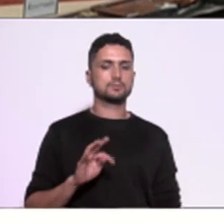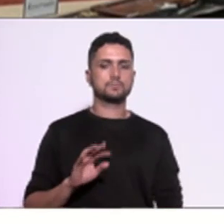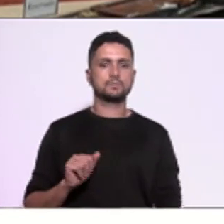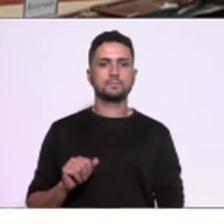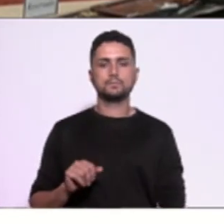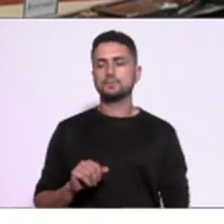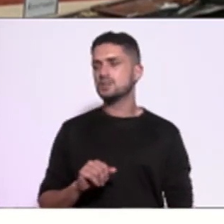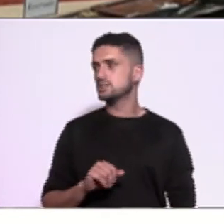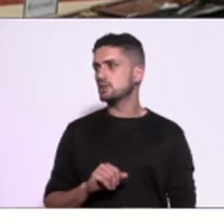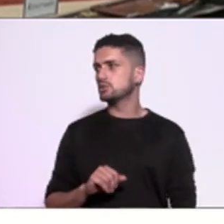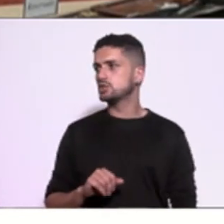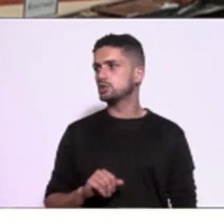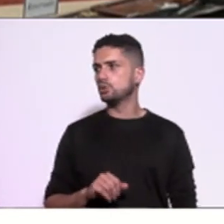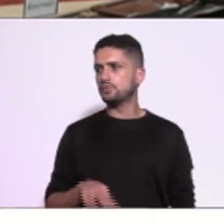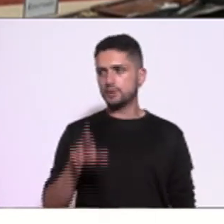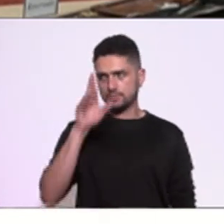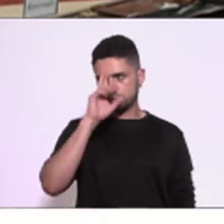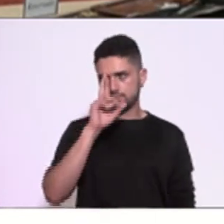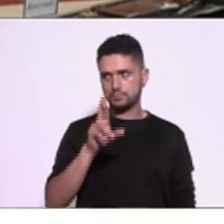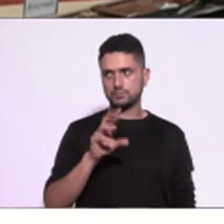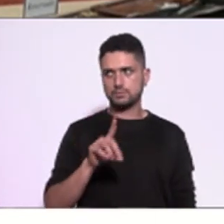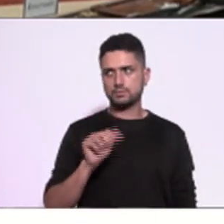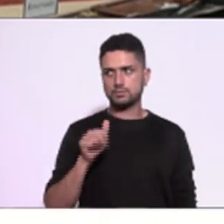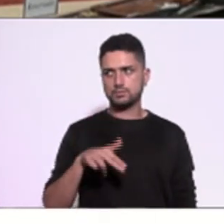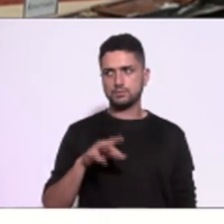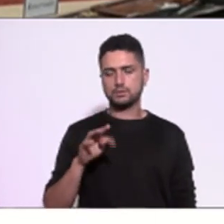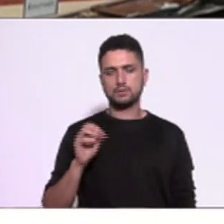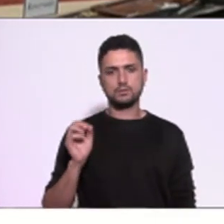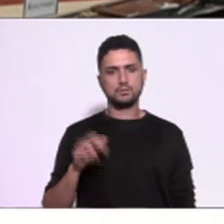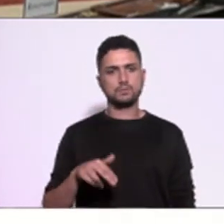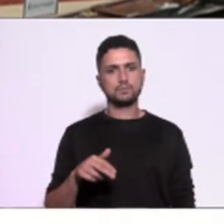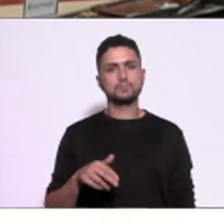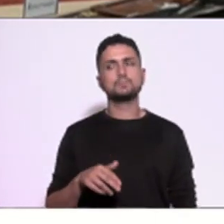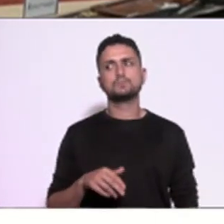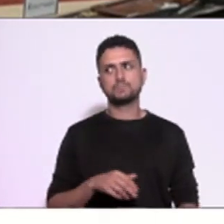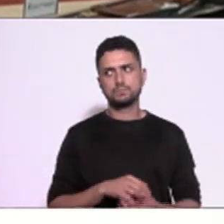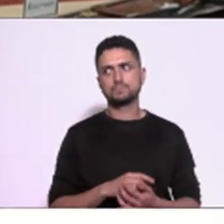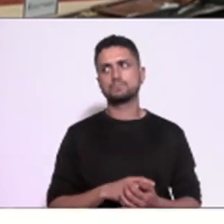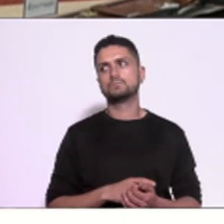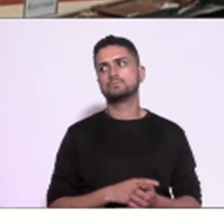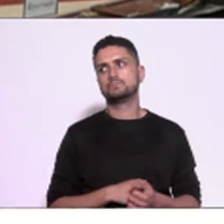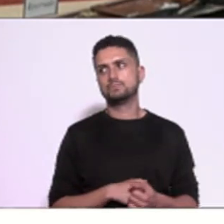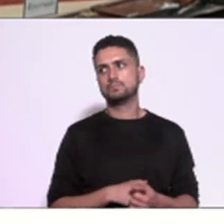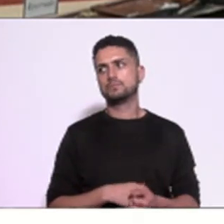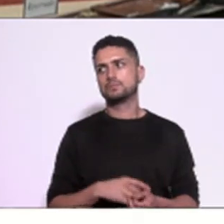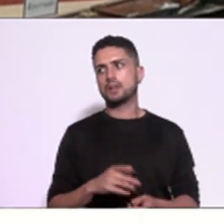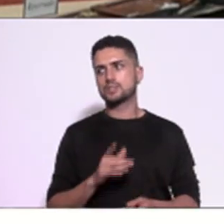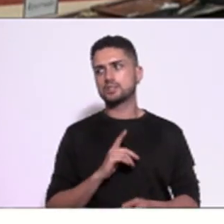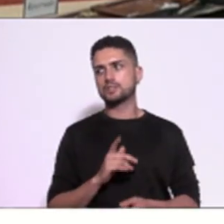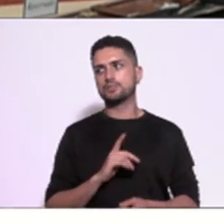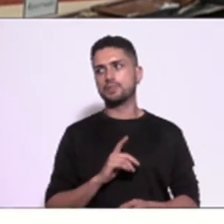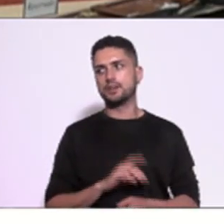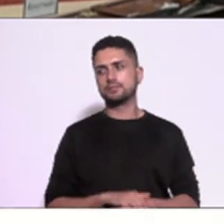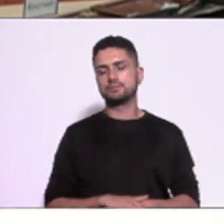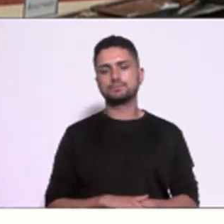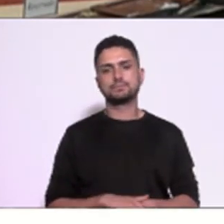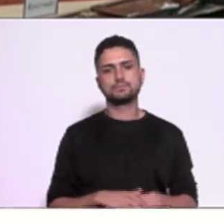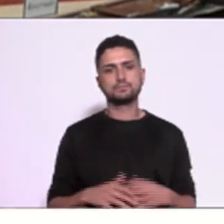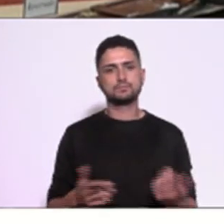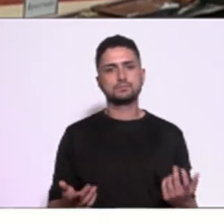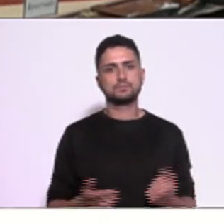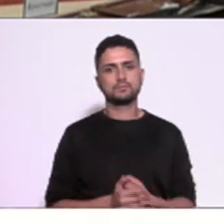senhor Danton Voltaire Pereira de Souza, agraciado em caráter